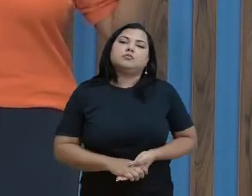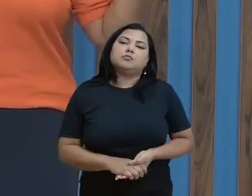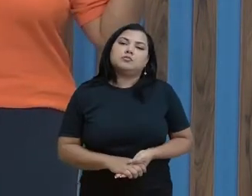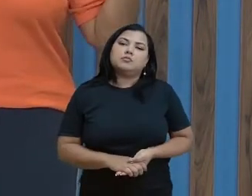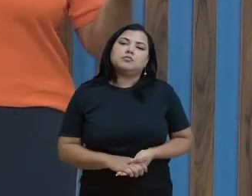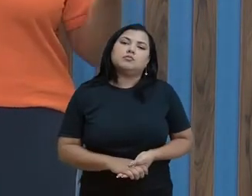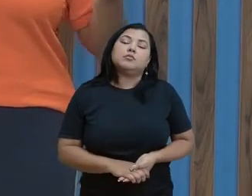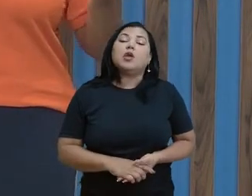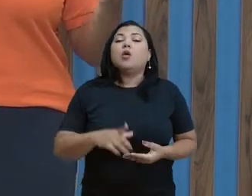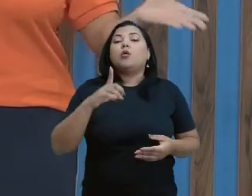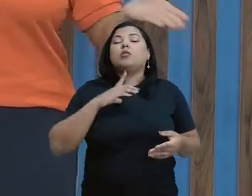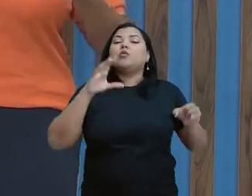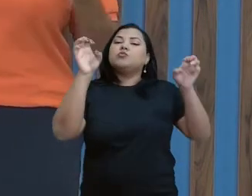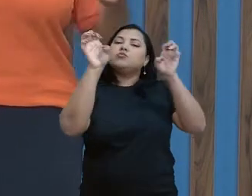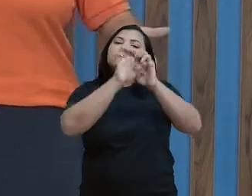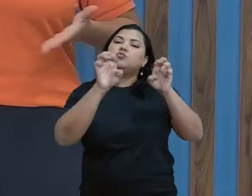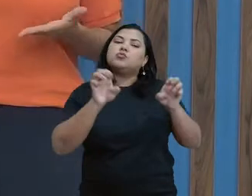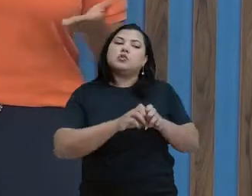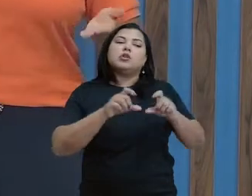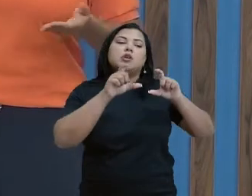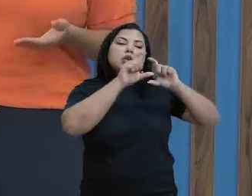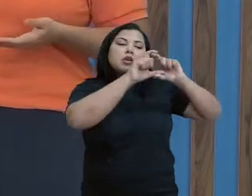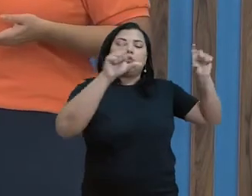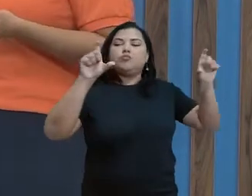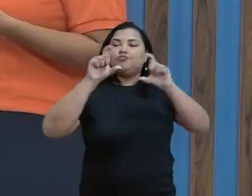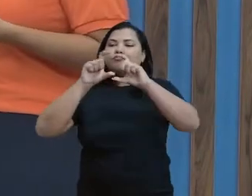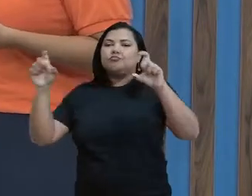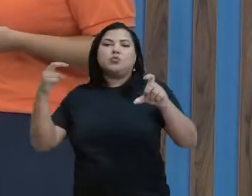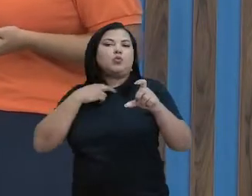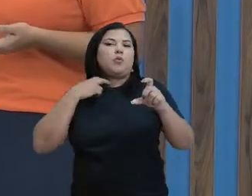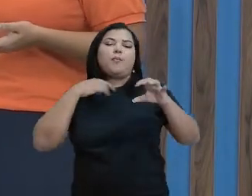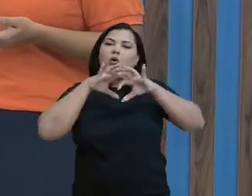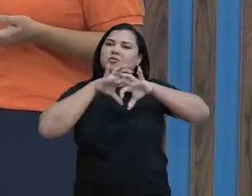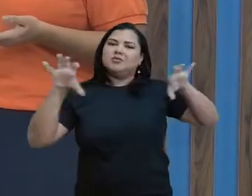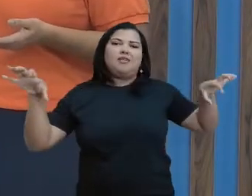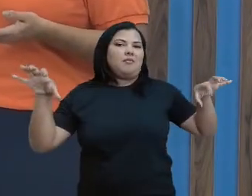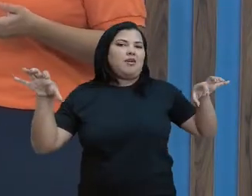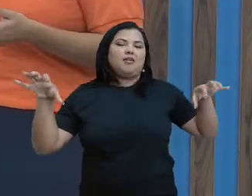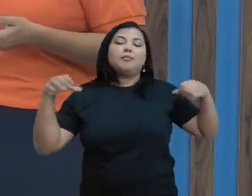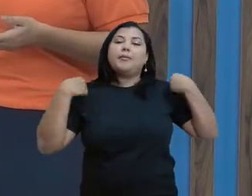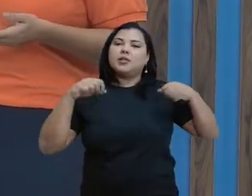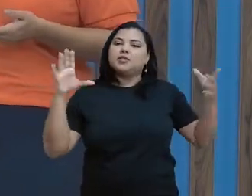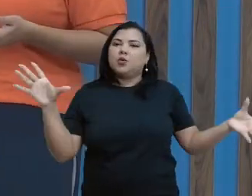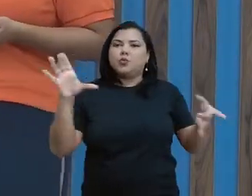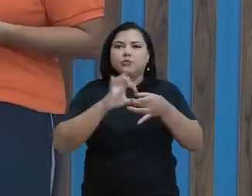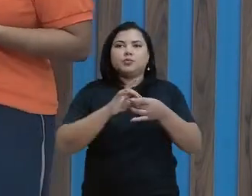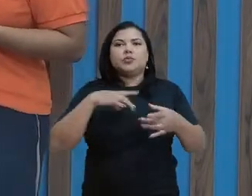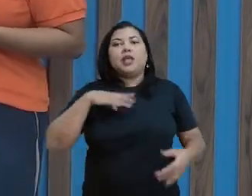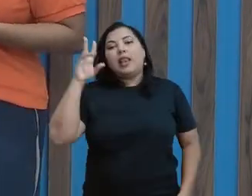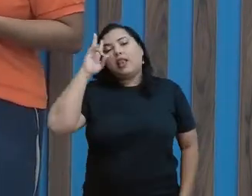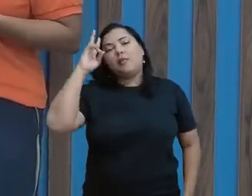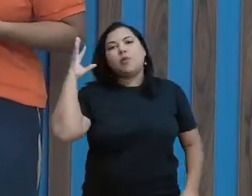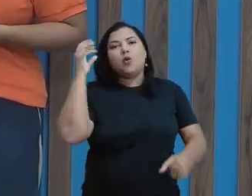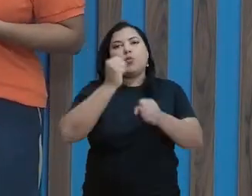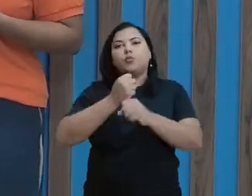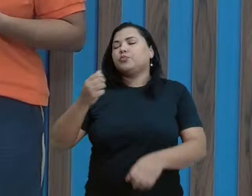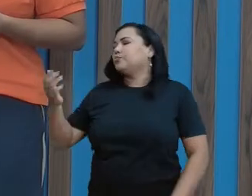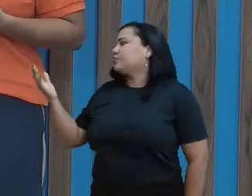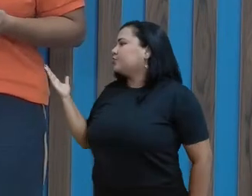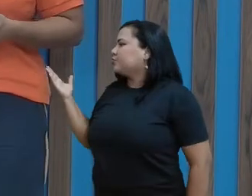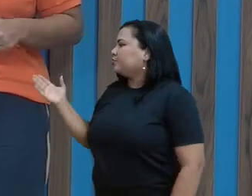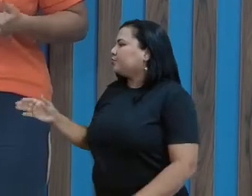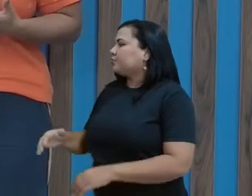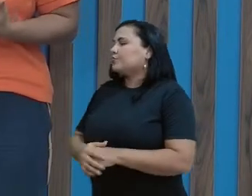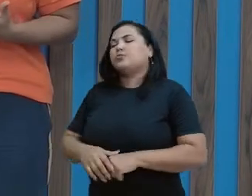tenho uma estrutura que as orações não podem ser separadas. Adjunto adnominal e relembrando que adjetivo é a palavra